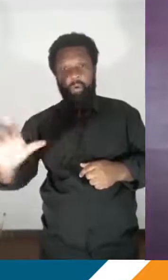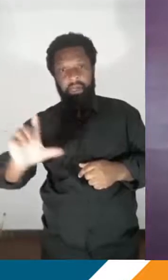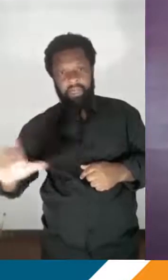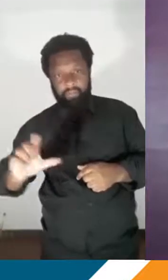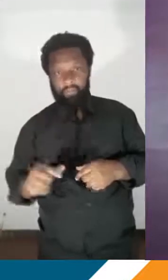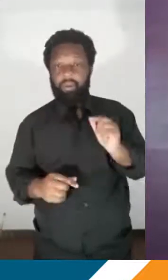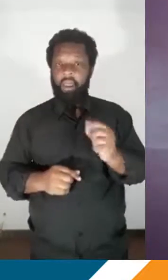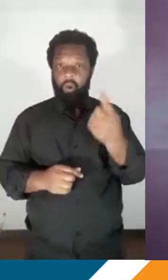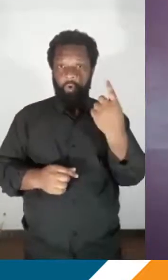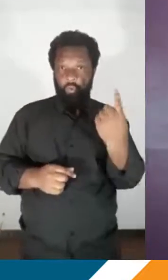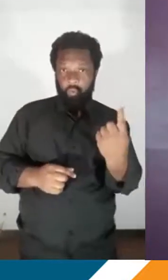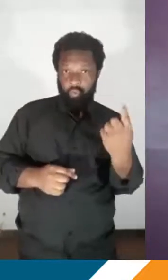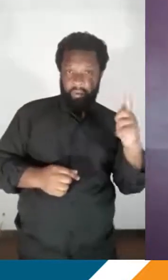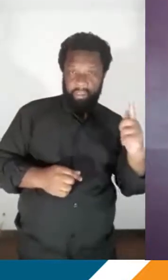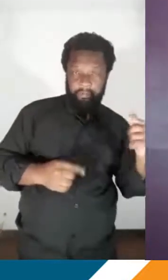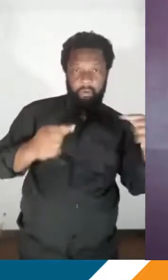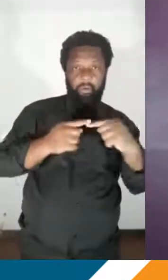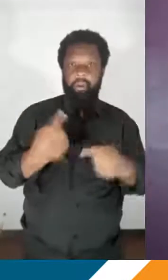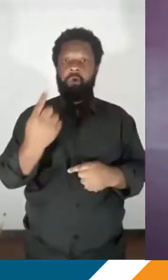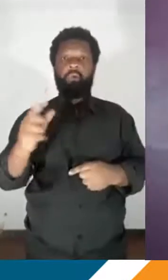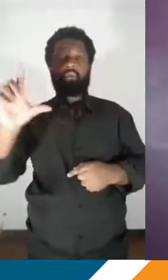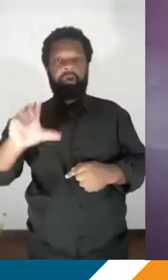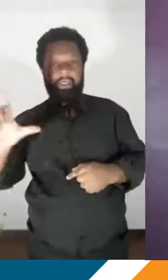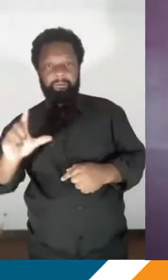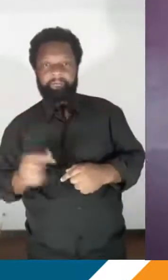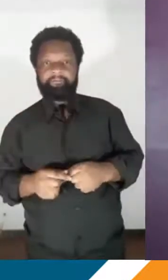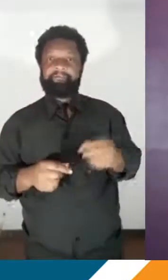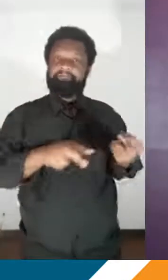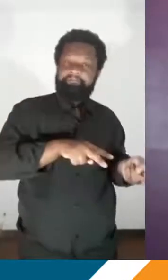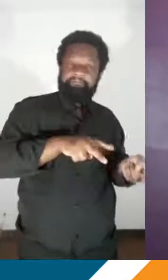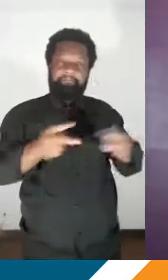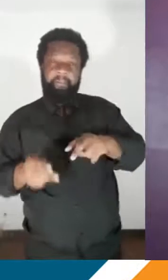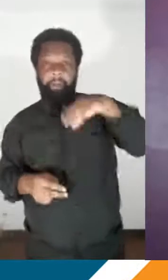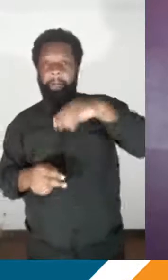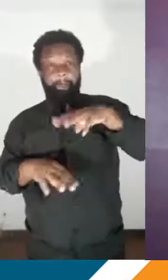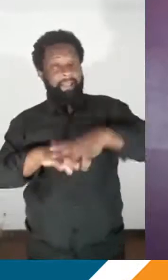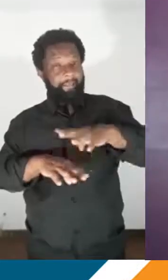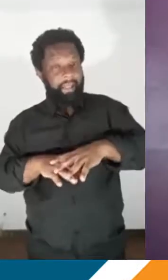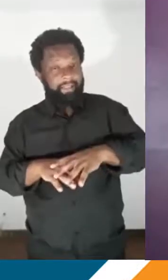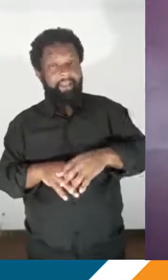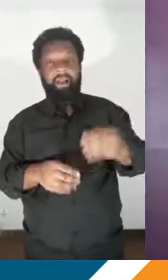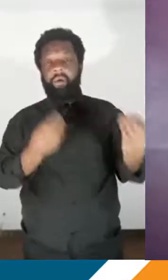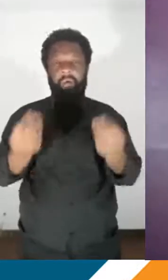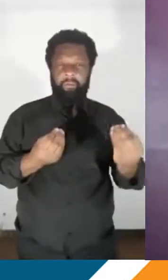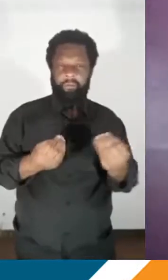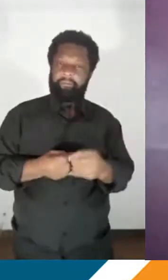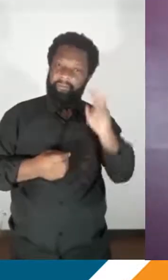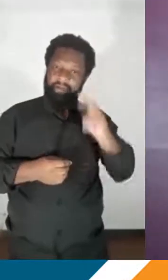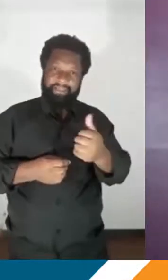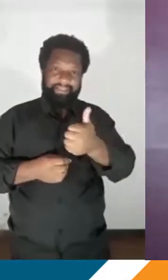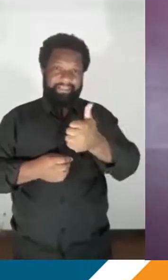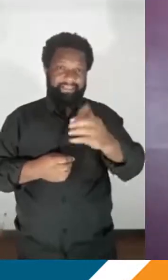seja, grama para cada 1 litro, tá? E na matemática eu vou escrever da mesma forma.